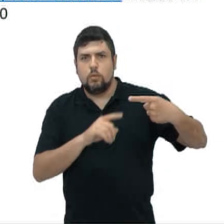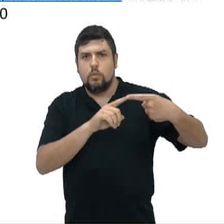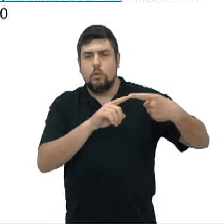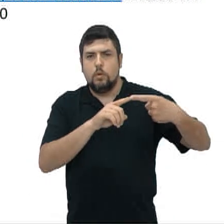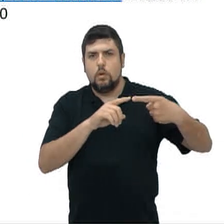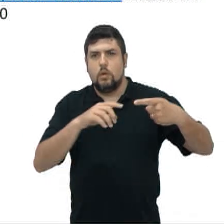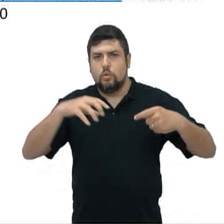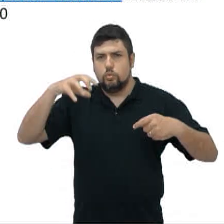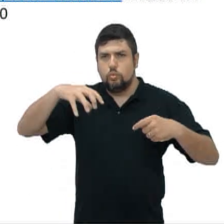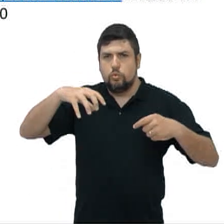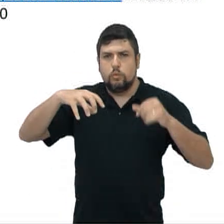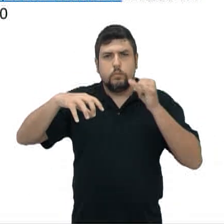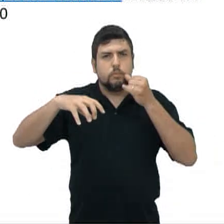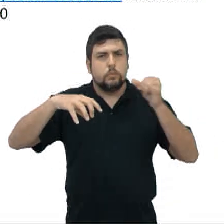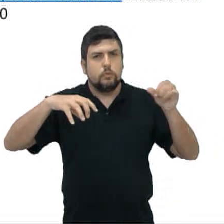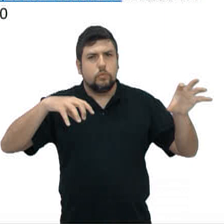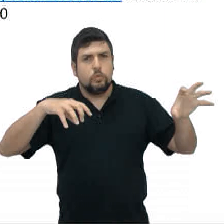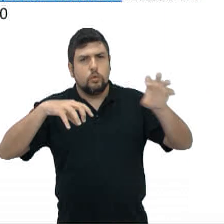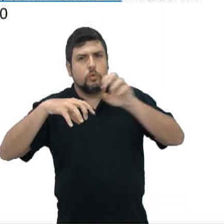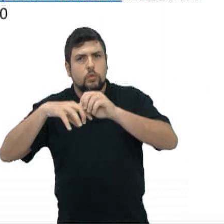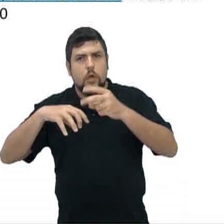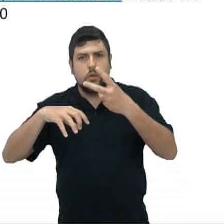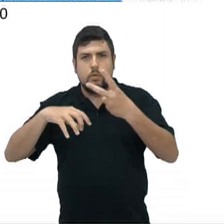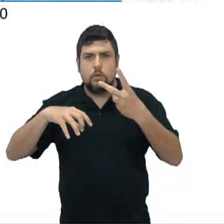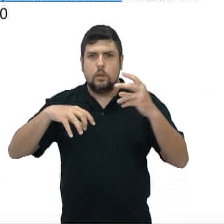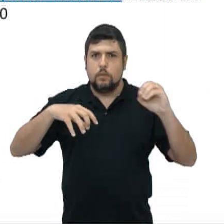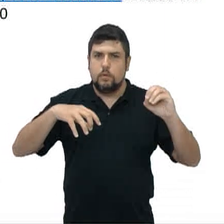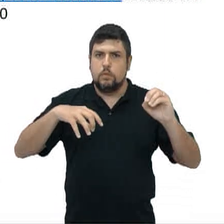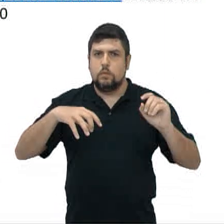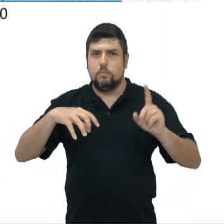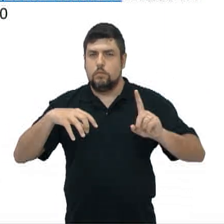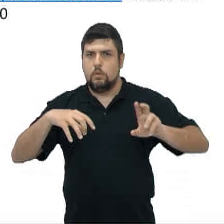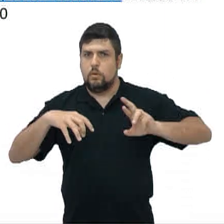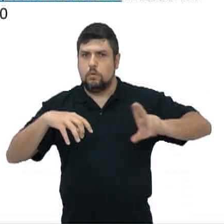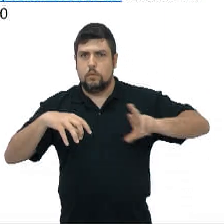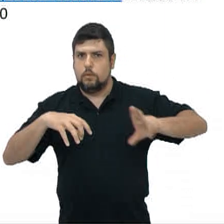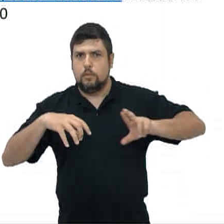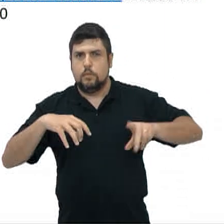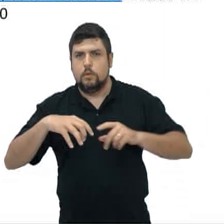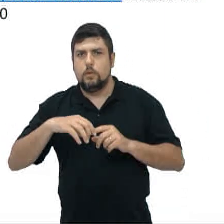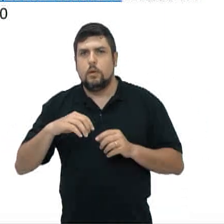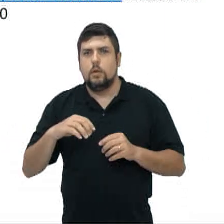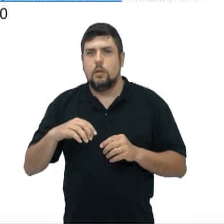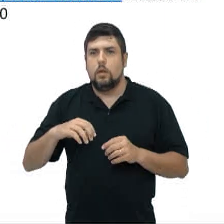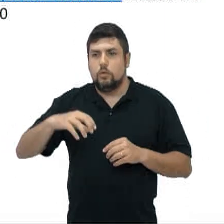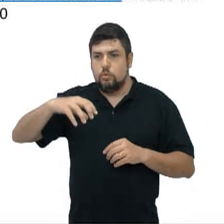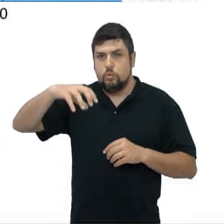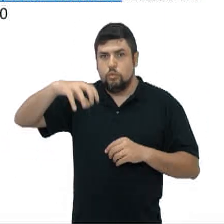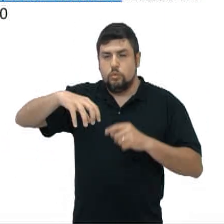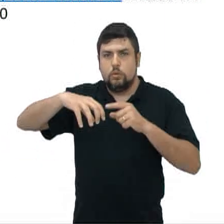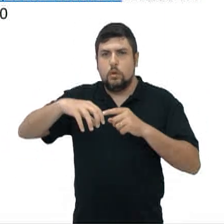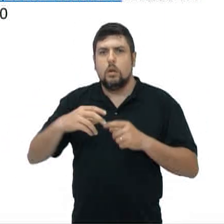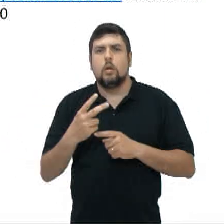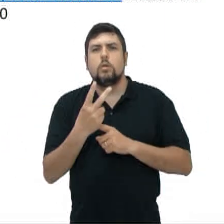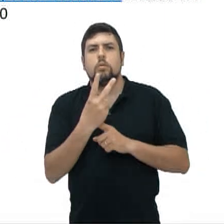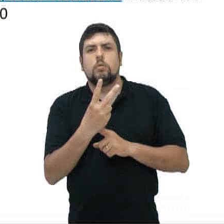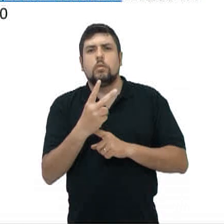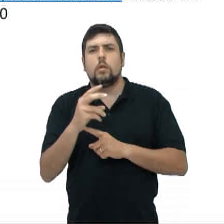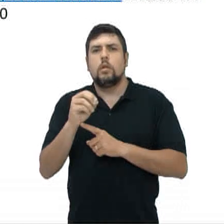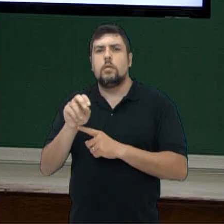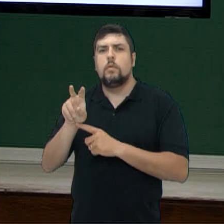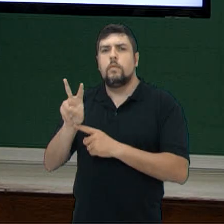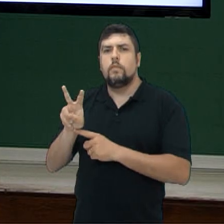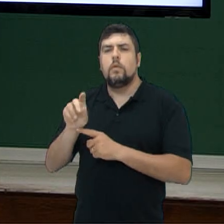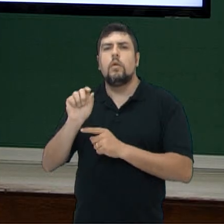que chega ao chuveiro? Não, a energia que chega ao chuveiro não tem nada a ver com o 220. O 220 é a diferença